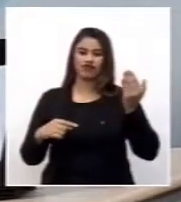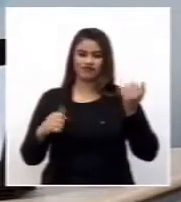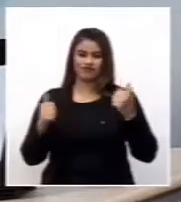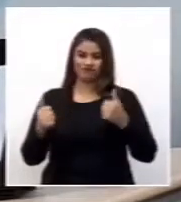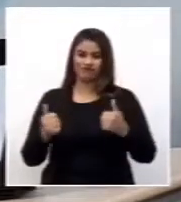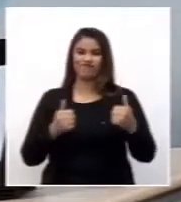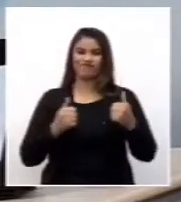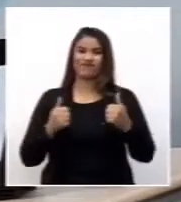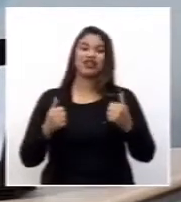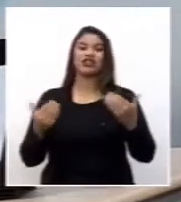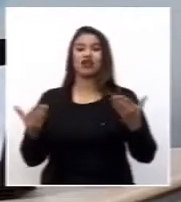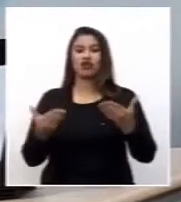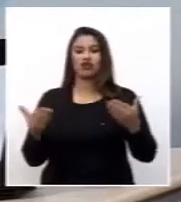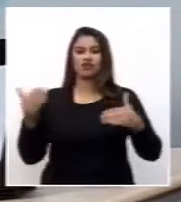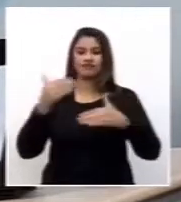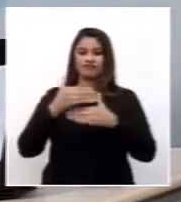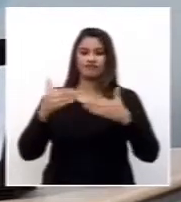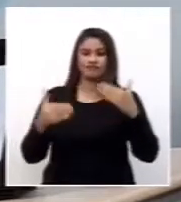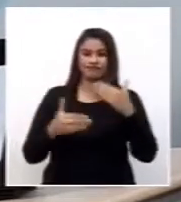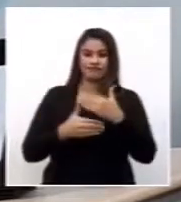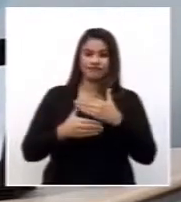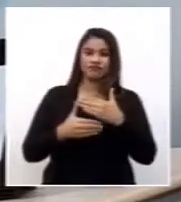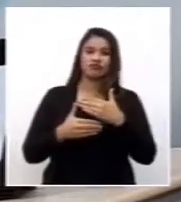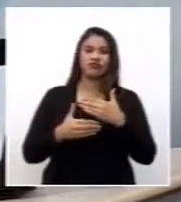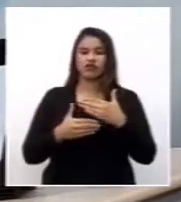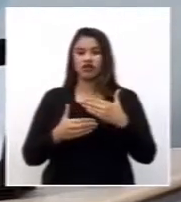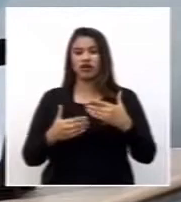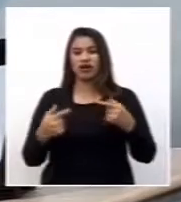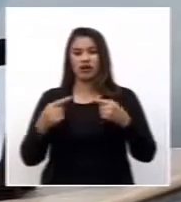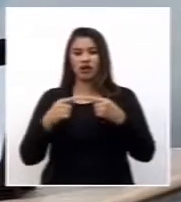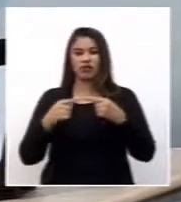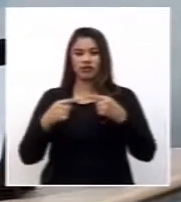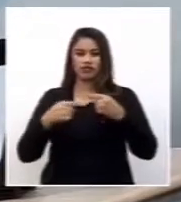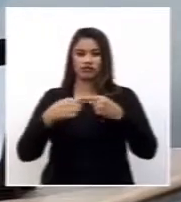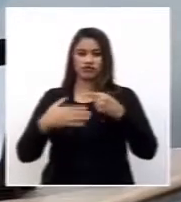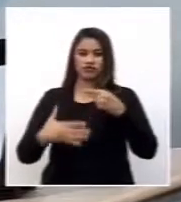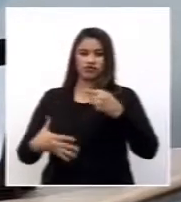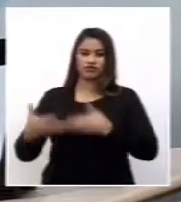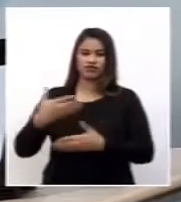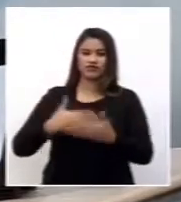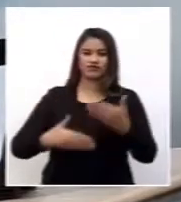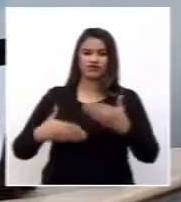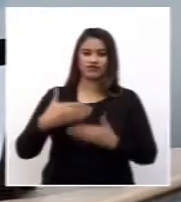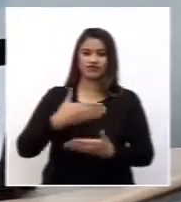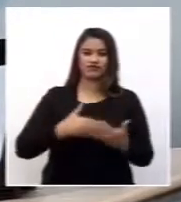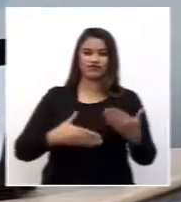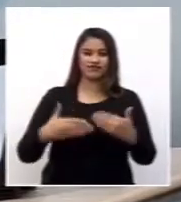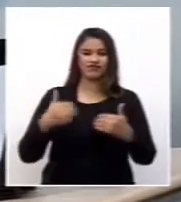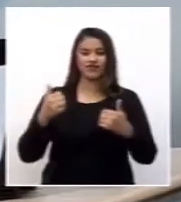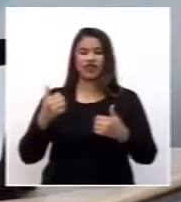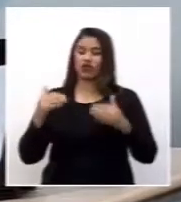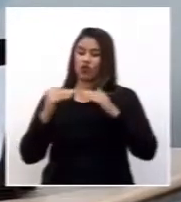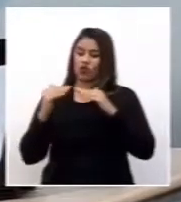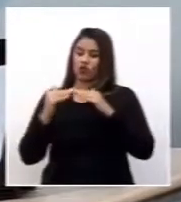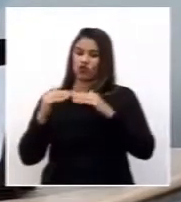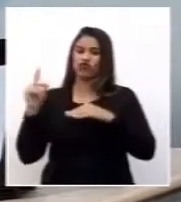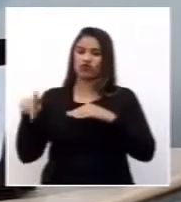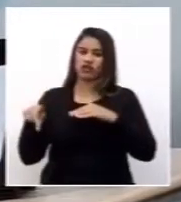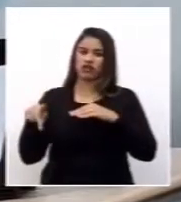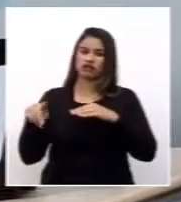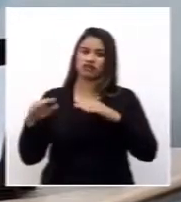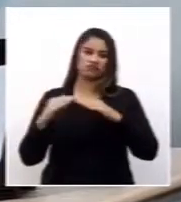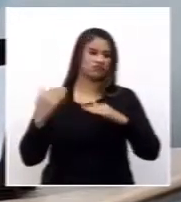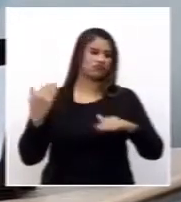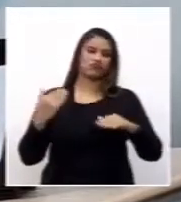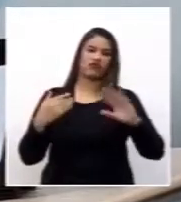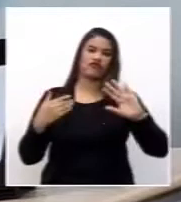para os professores, aí e ter esse momento de interação no chat. Então é para concordar. Concordou? Verdadeiro. Caso contrário, falso.